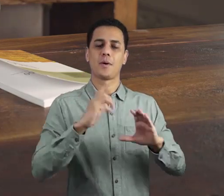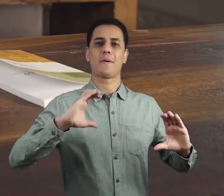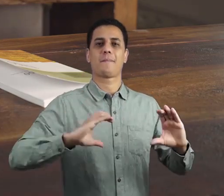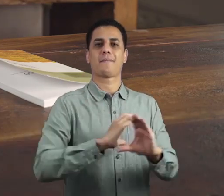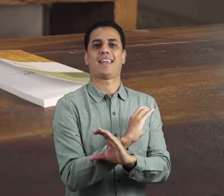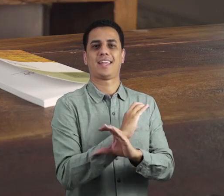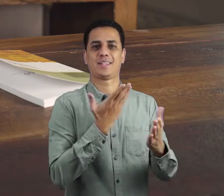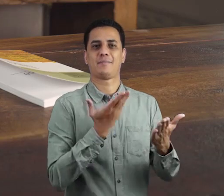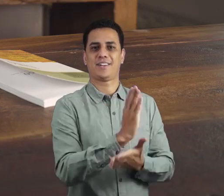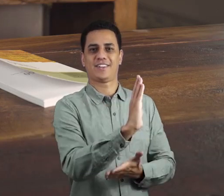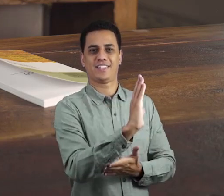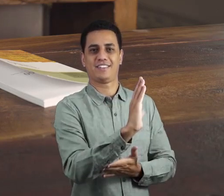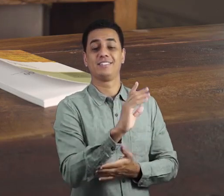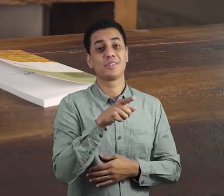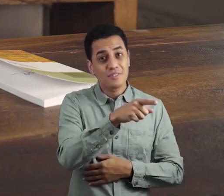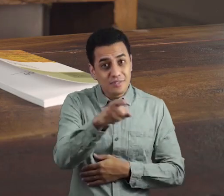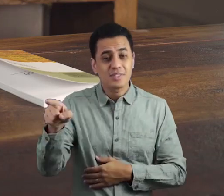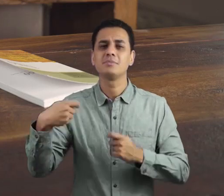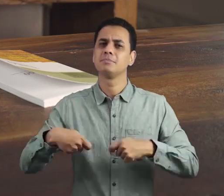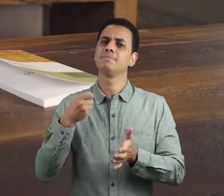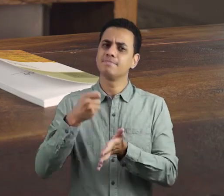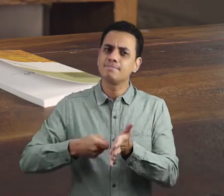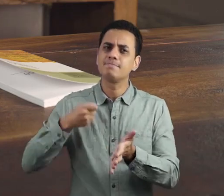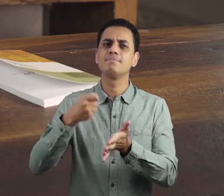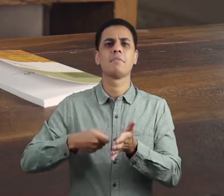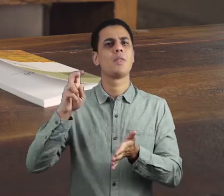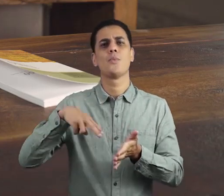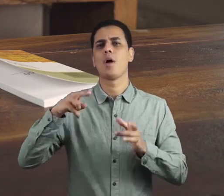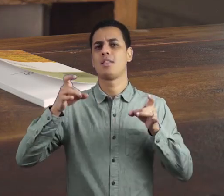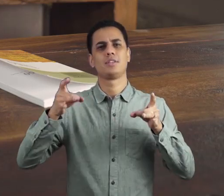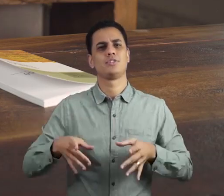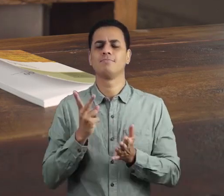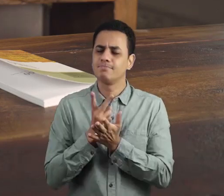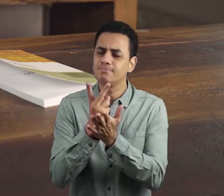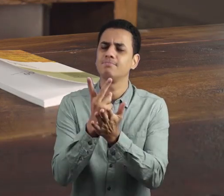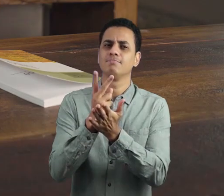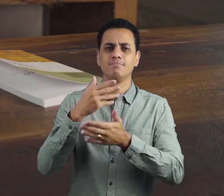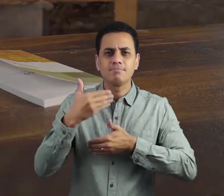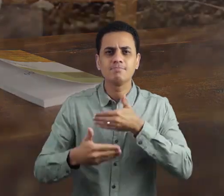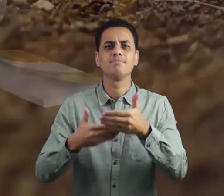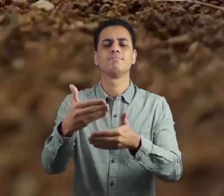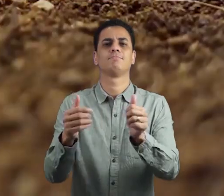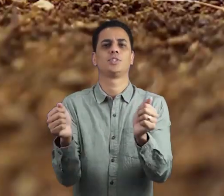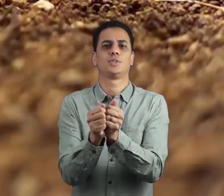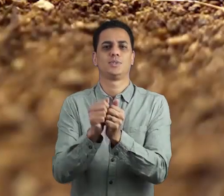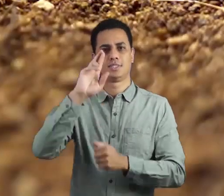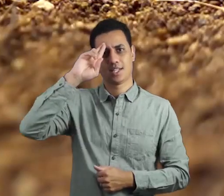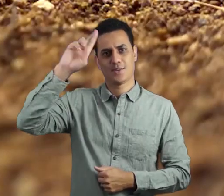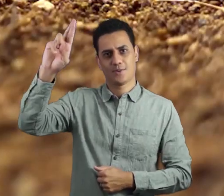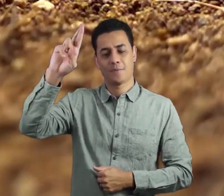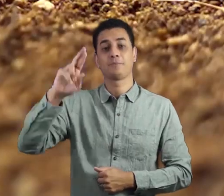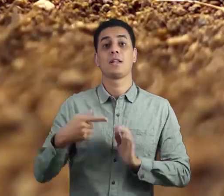que aguarda com paciência diante da demora da colheita. Olha lá no versículo 7. Vejam como o